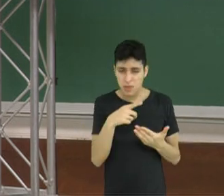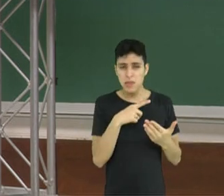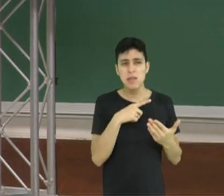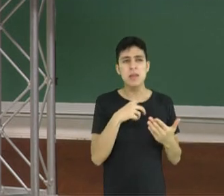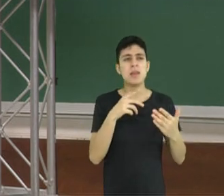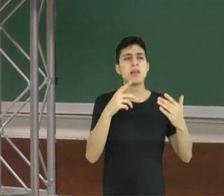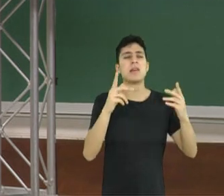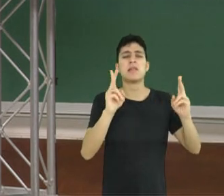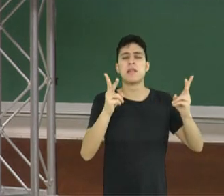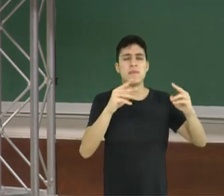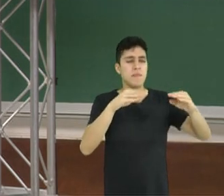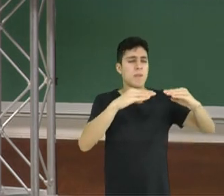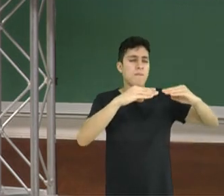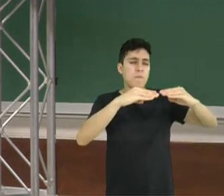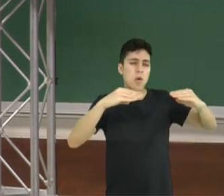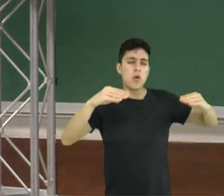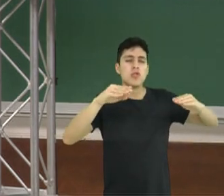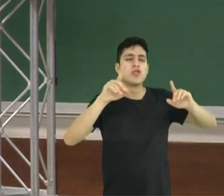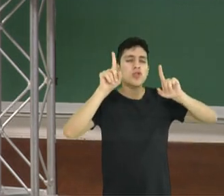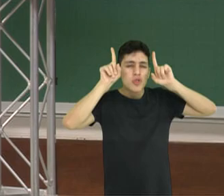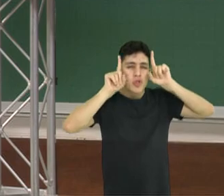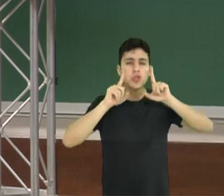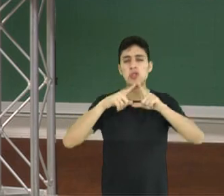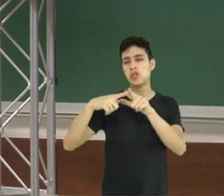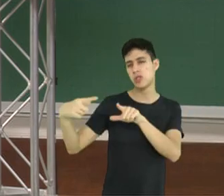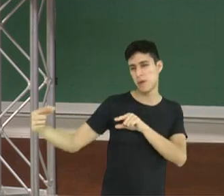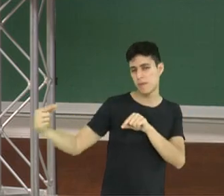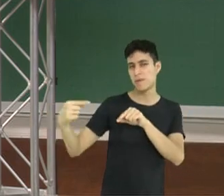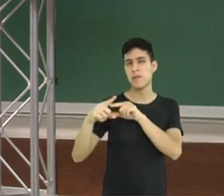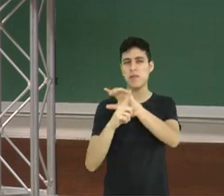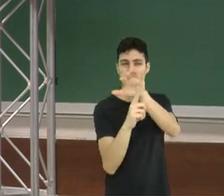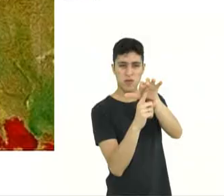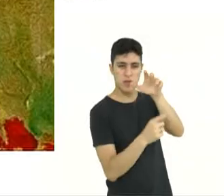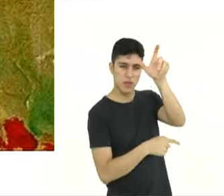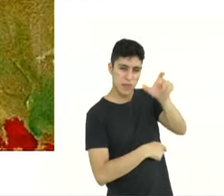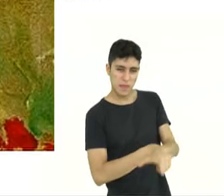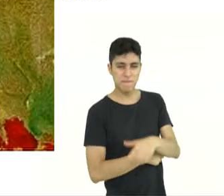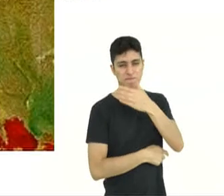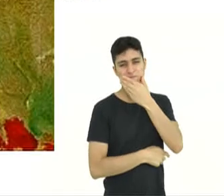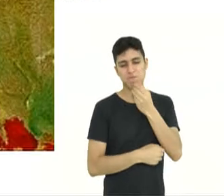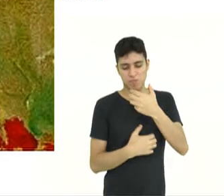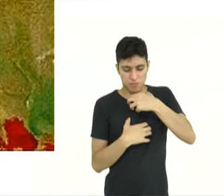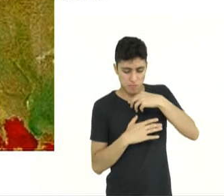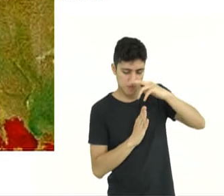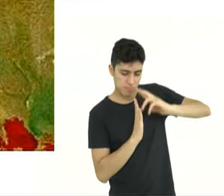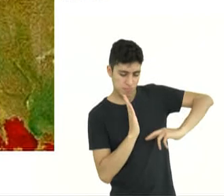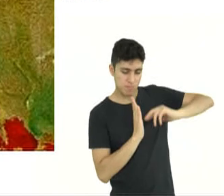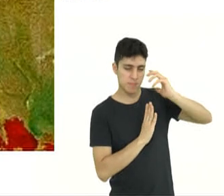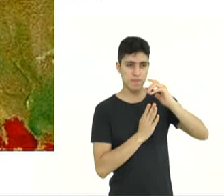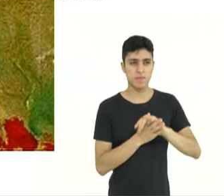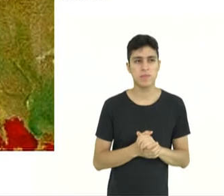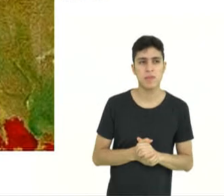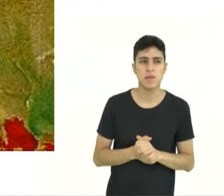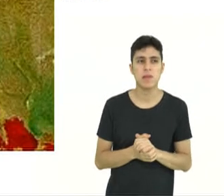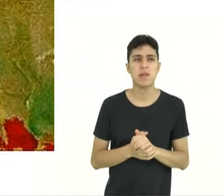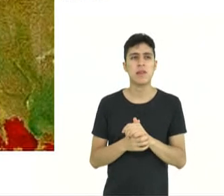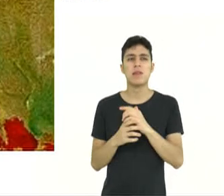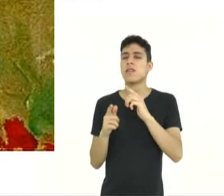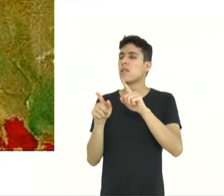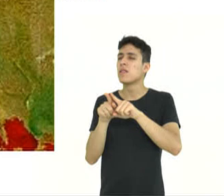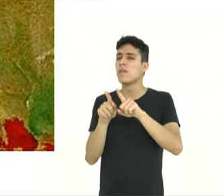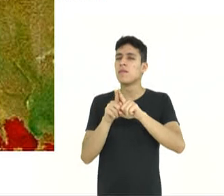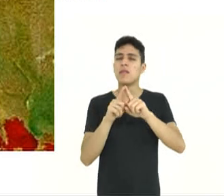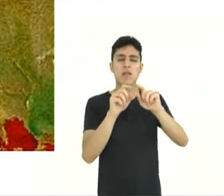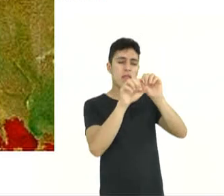né estilo japonesa e flexível muito ele né nessa nessa posição aí do movimento EA ideia do fora de foco